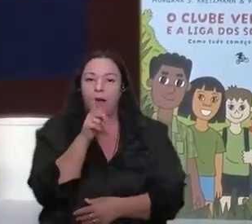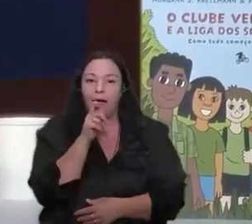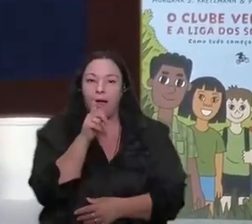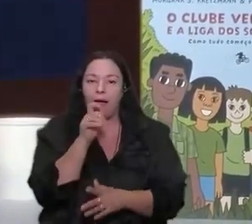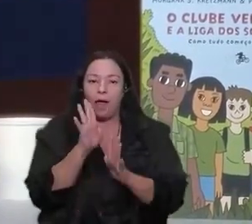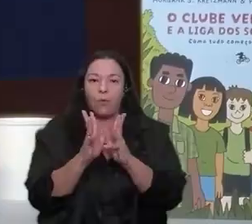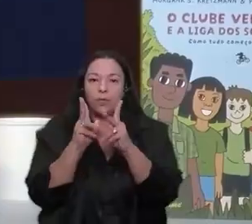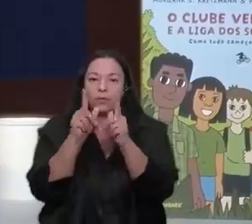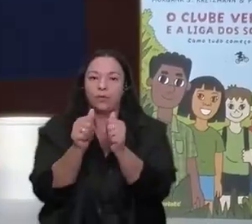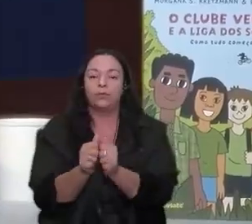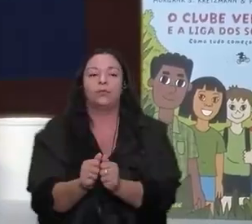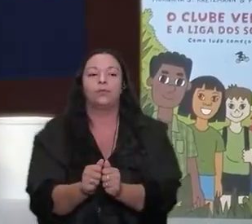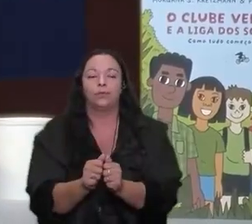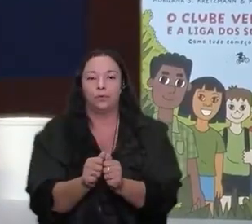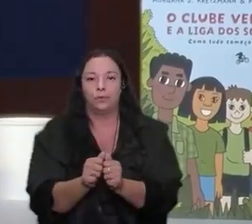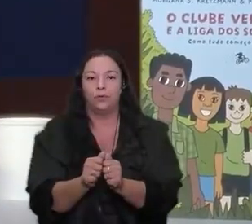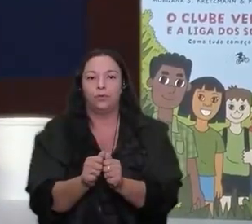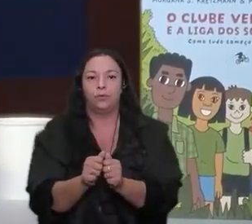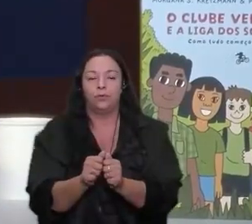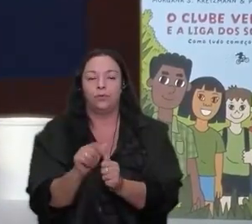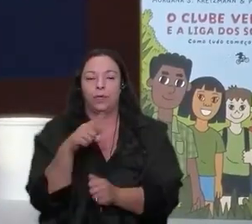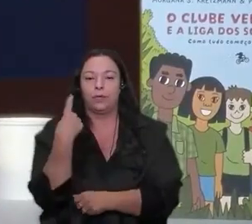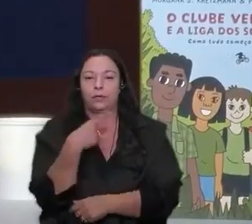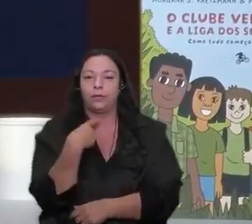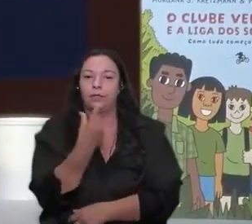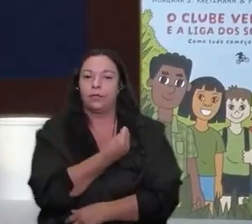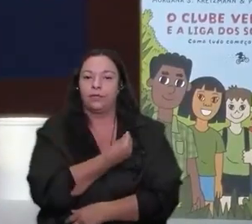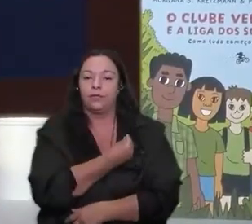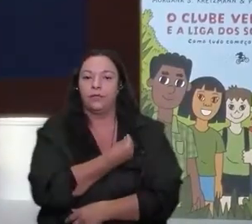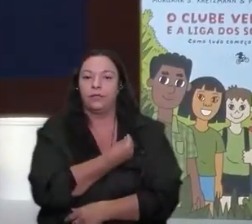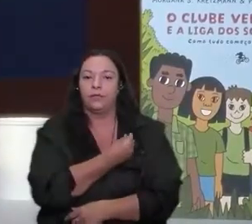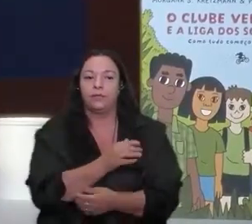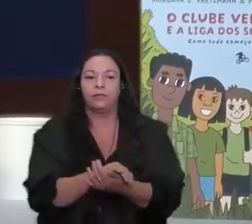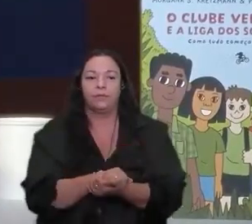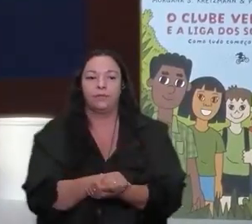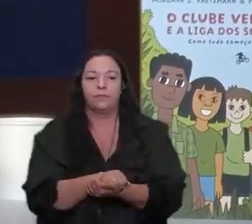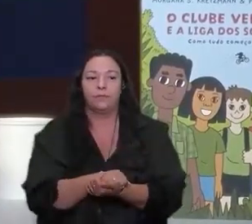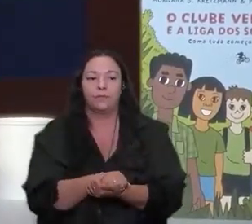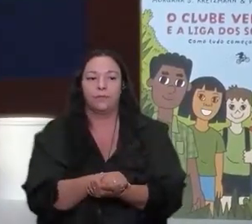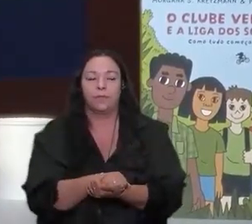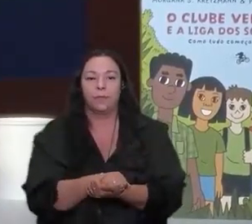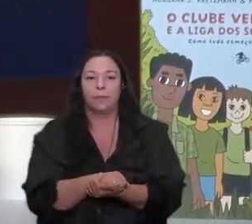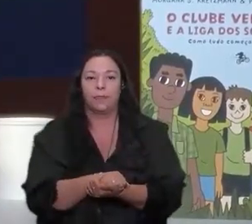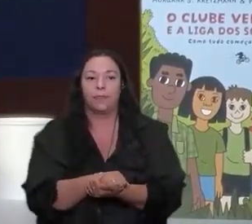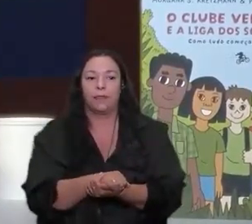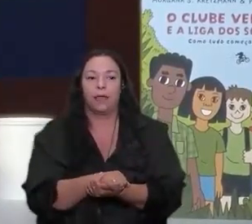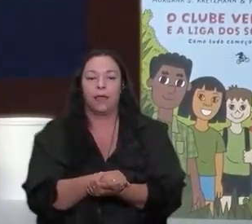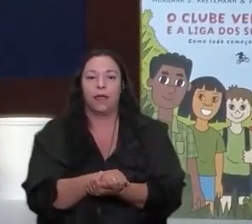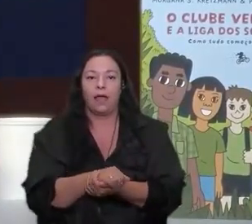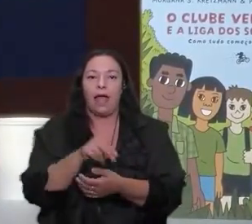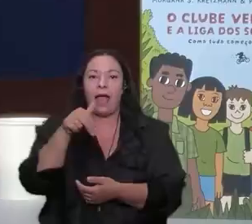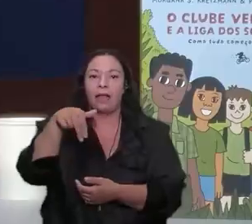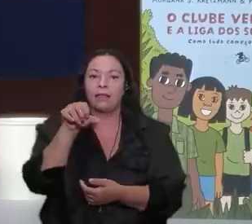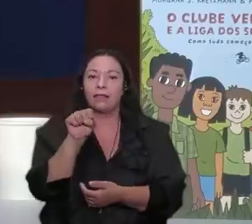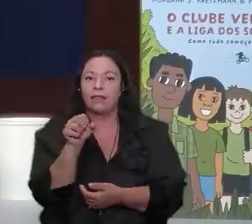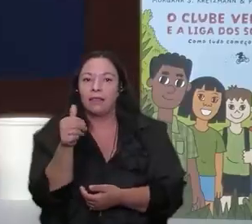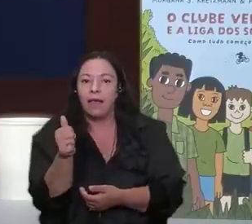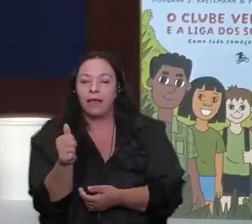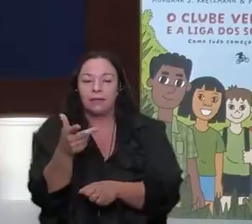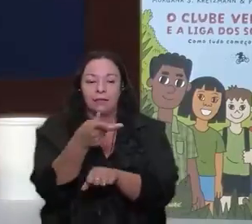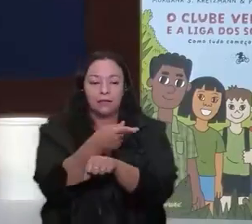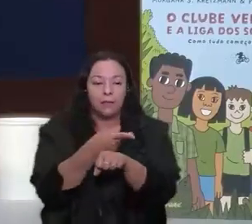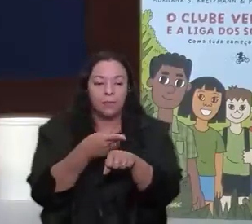tudo é imprescindível à vida, né? Não é à toa que a NASA está buscando planetas com água, porque isso significa